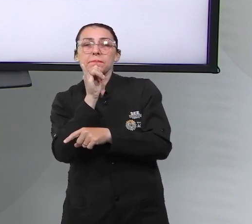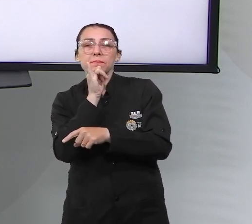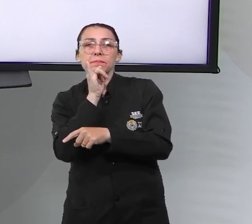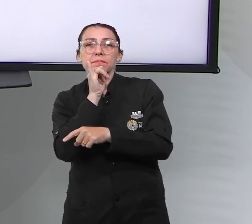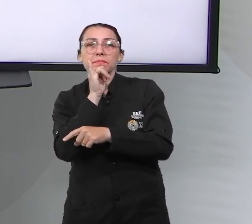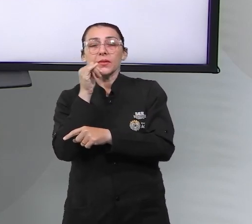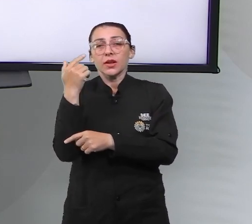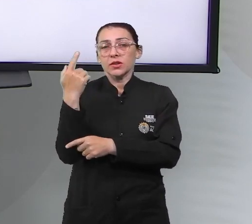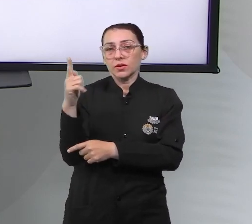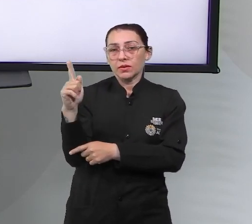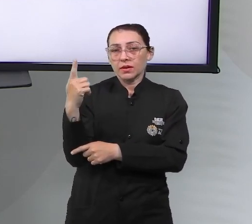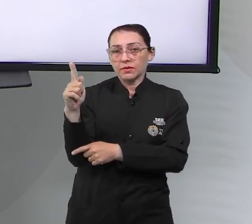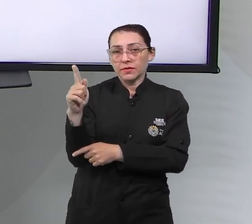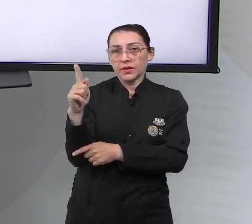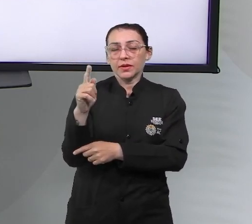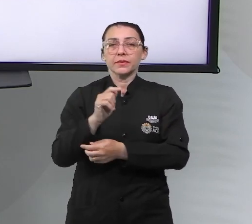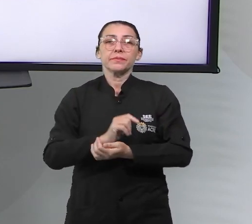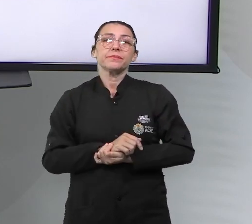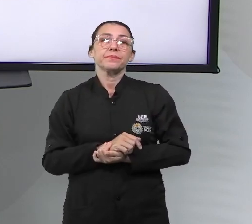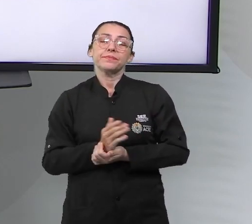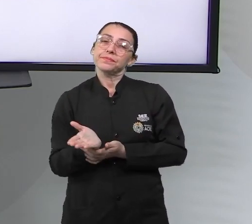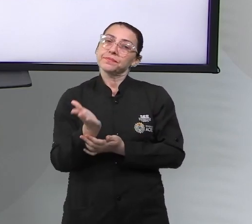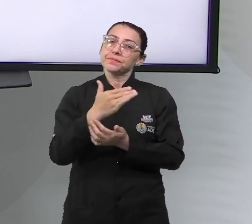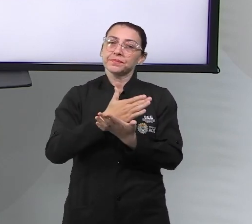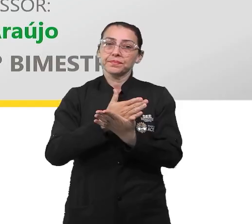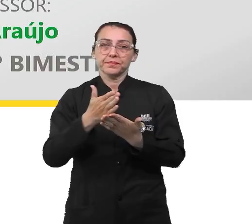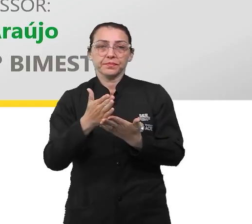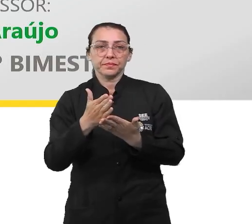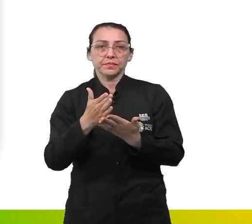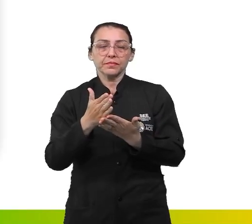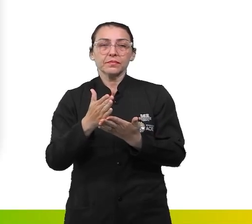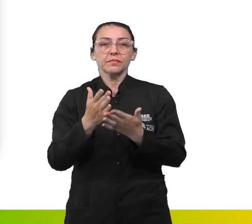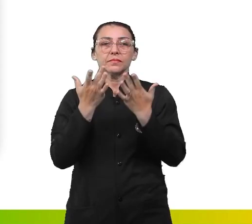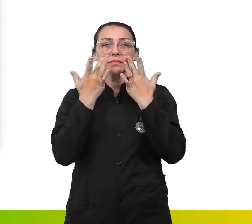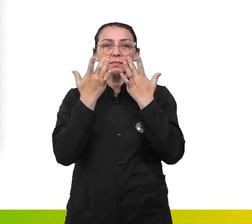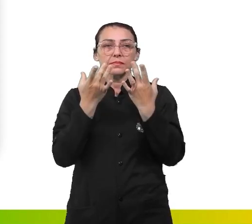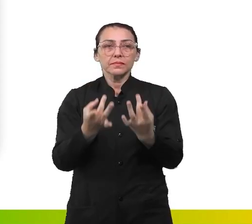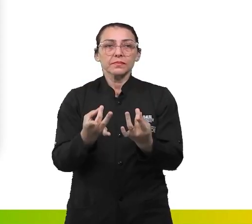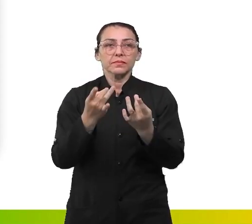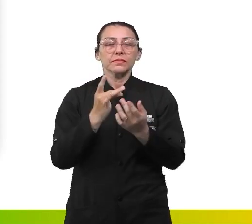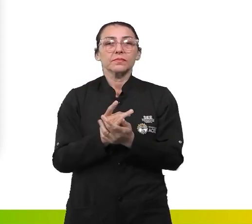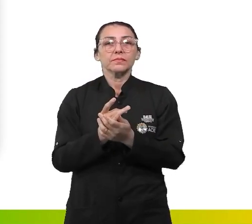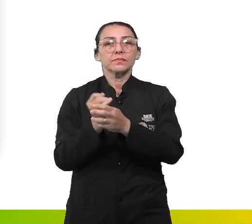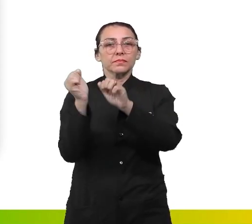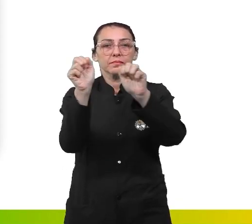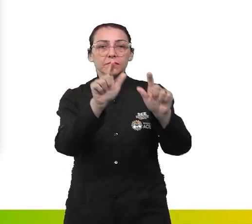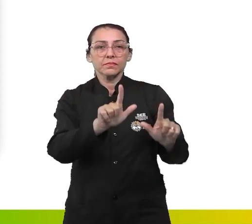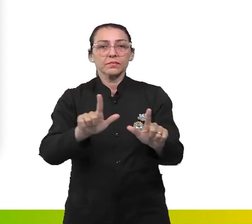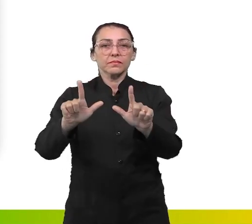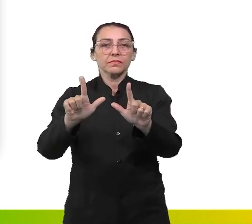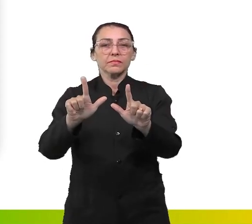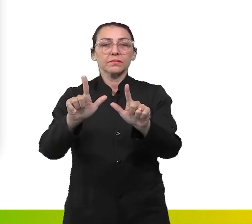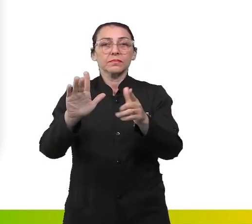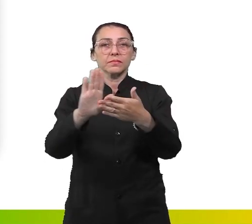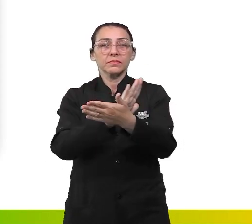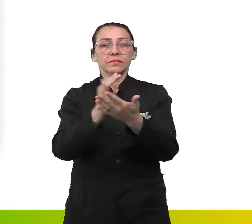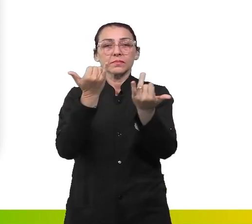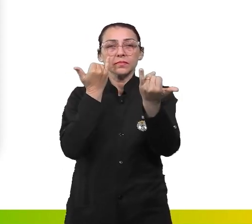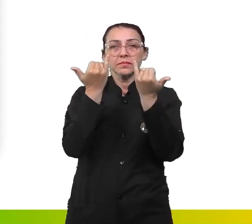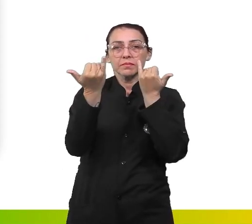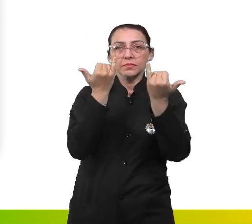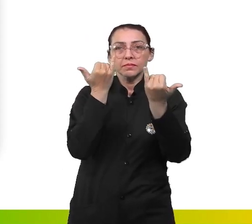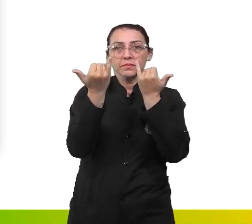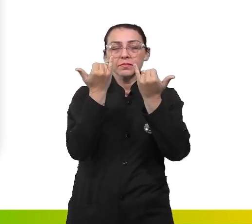a geografia. Então, vamos começar? Bastante atenção, visualize em tela algumas